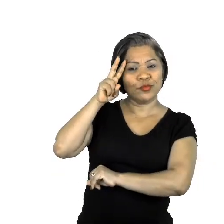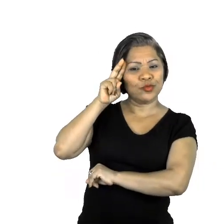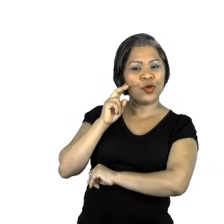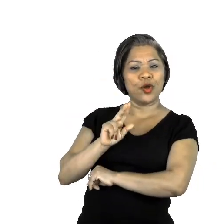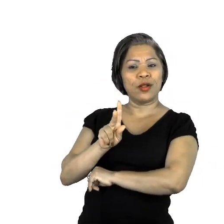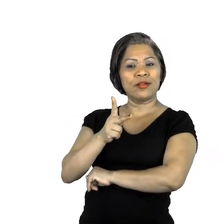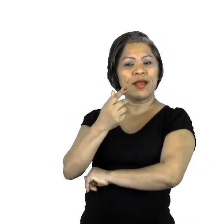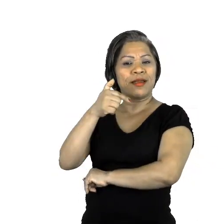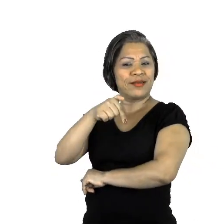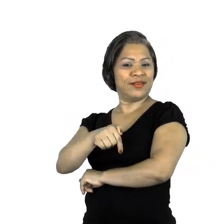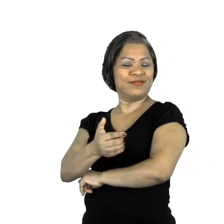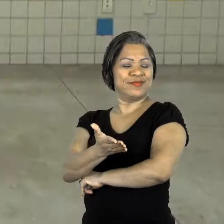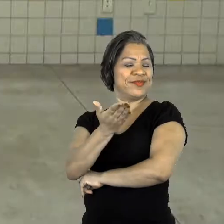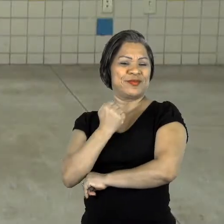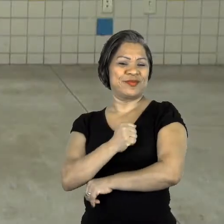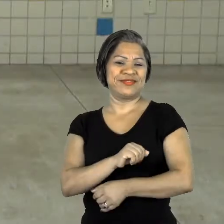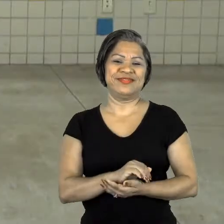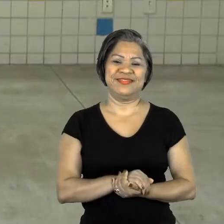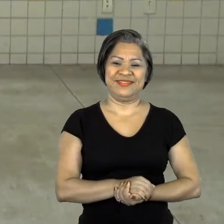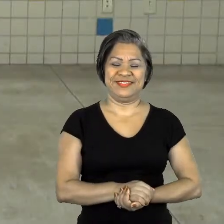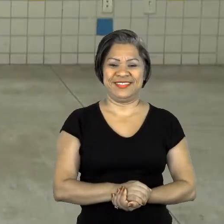lá comigo?